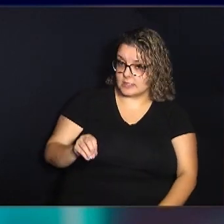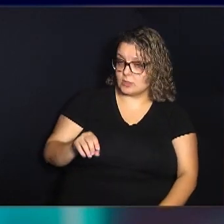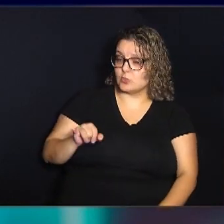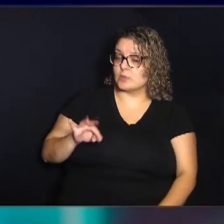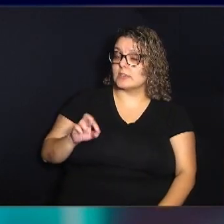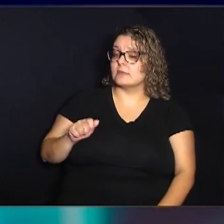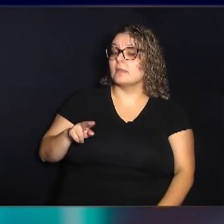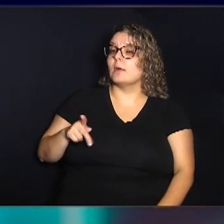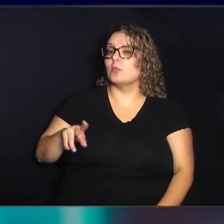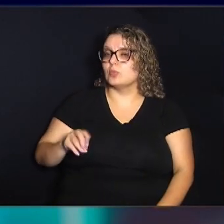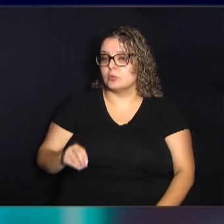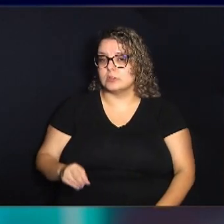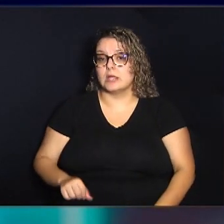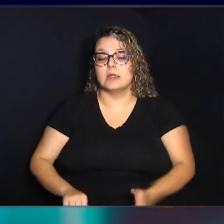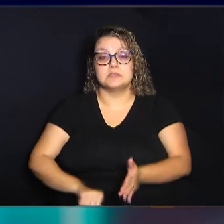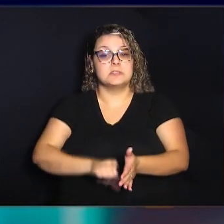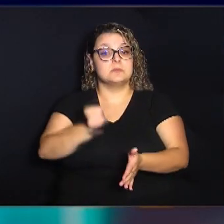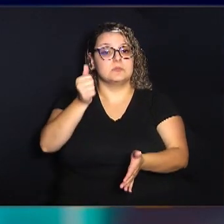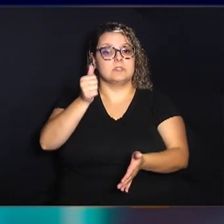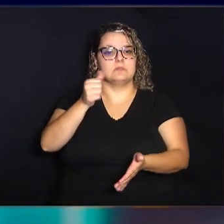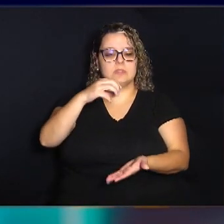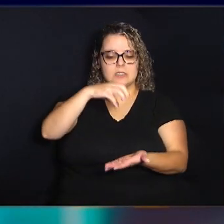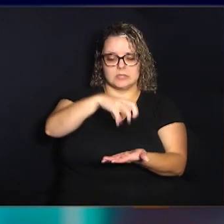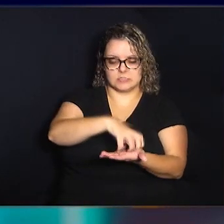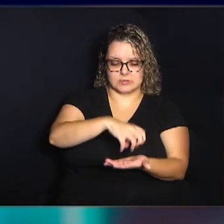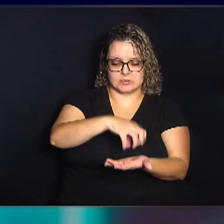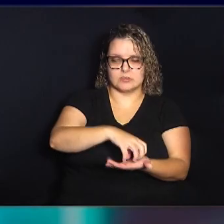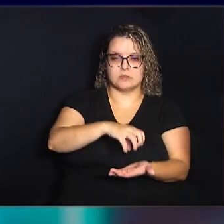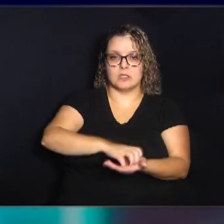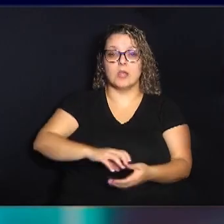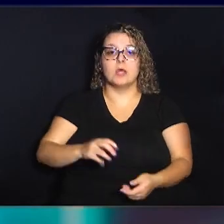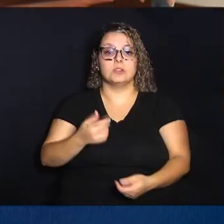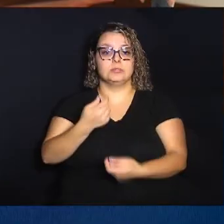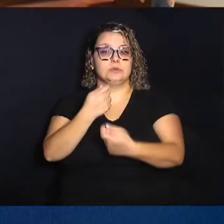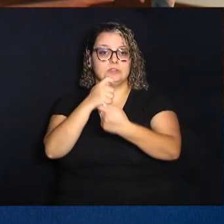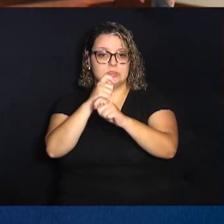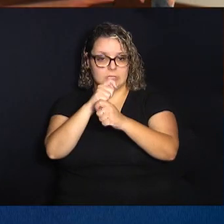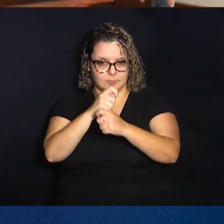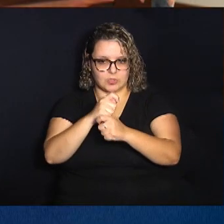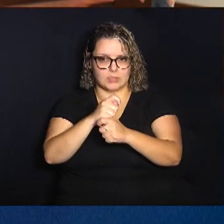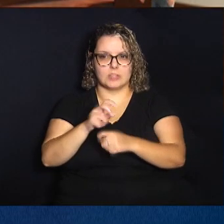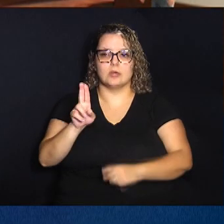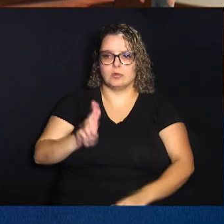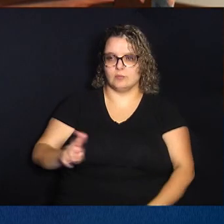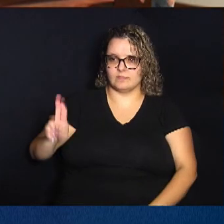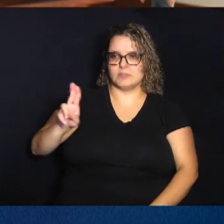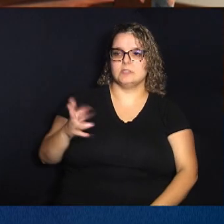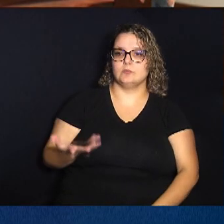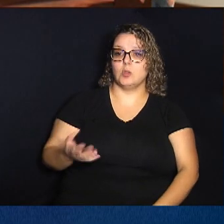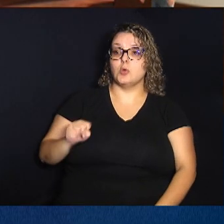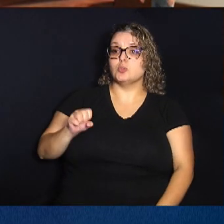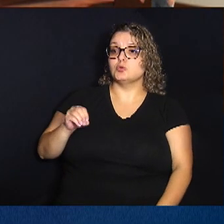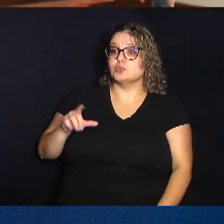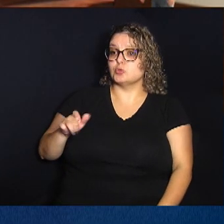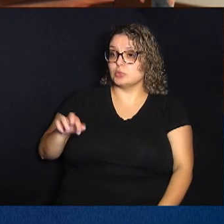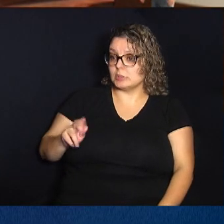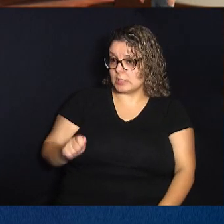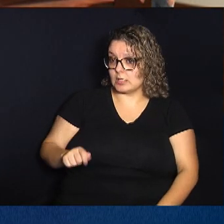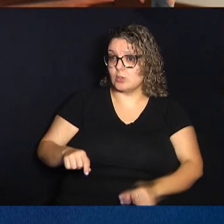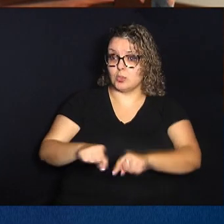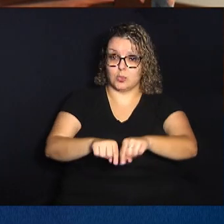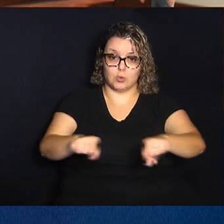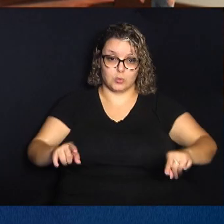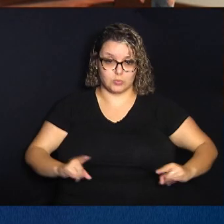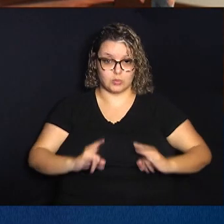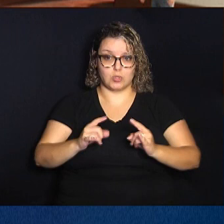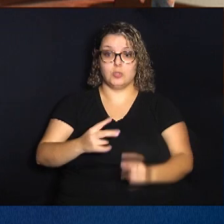que sediou as primeiras instalações da universidade. O solar é um palacete de